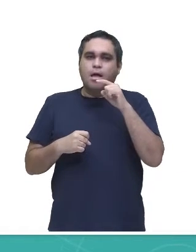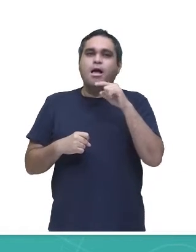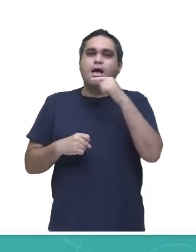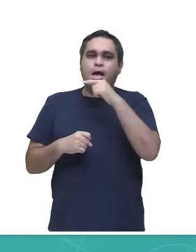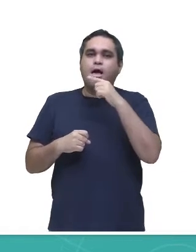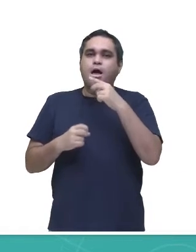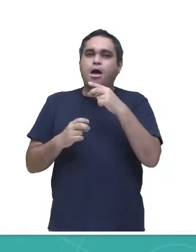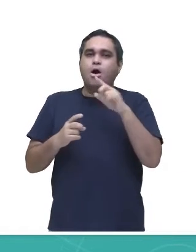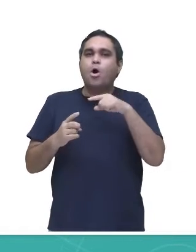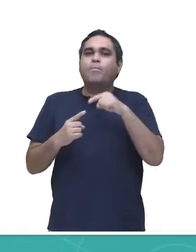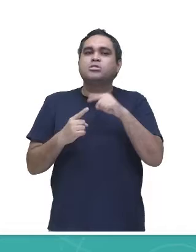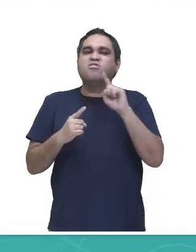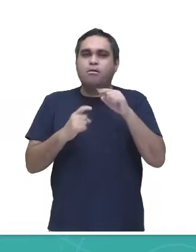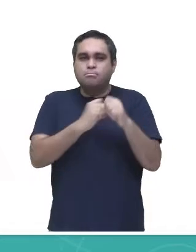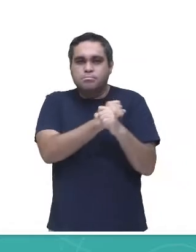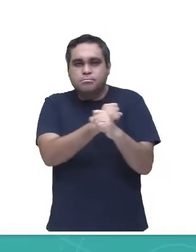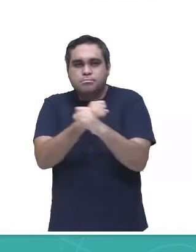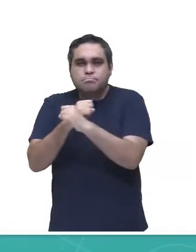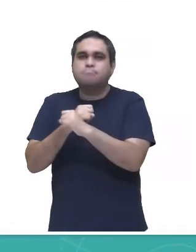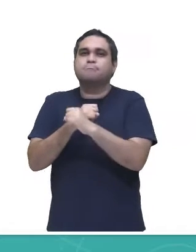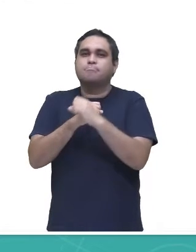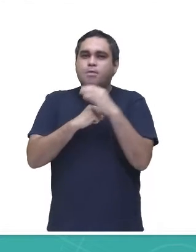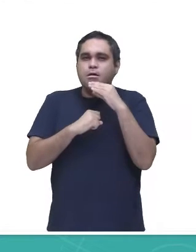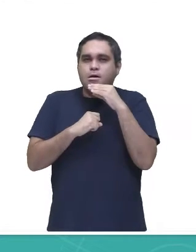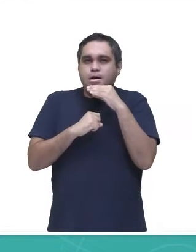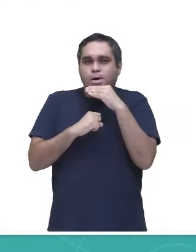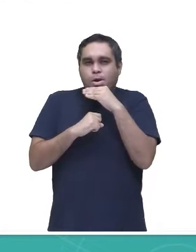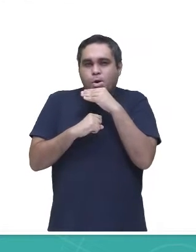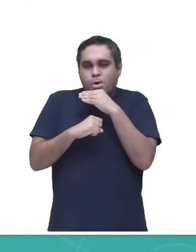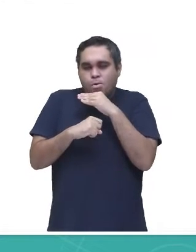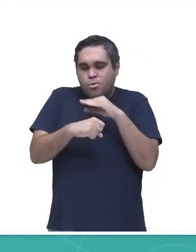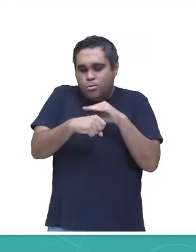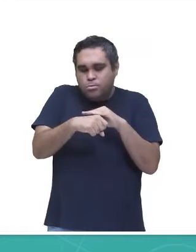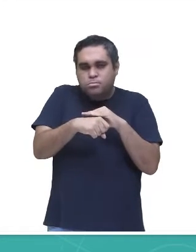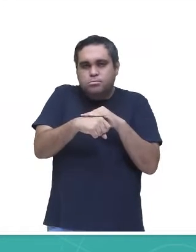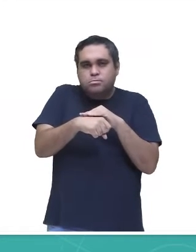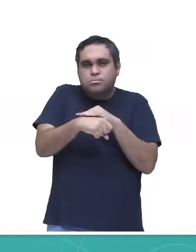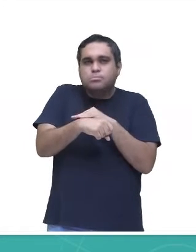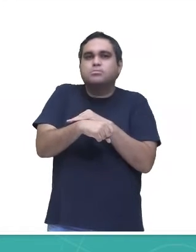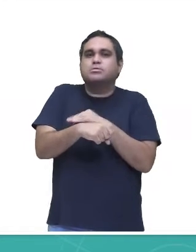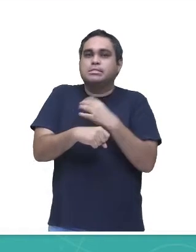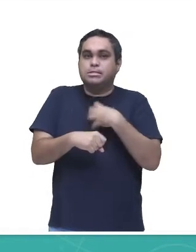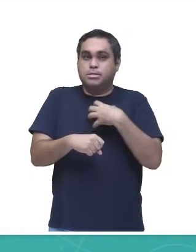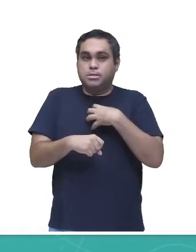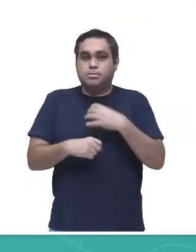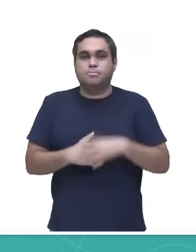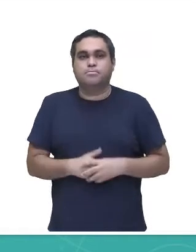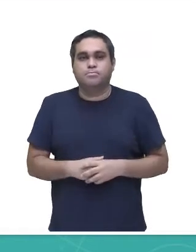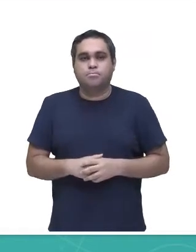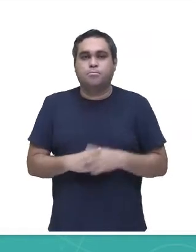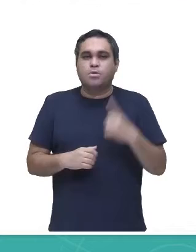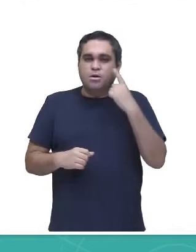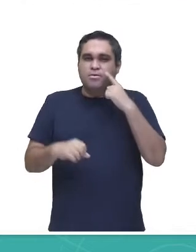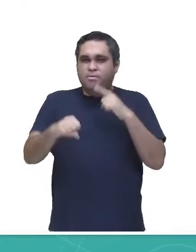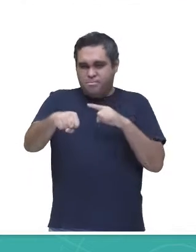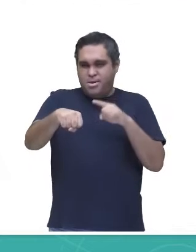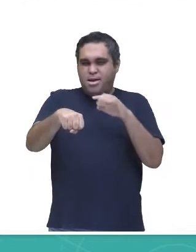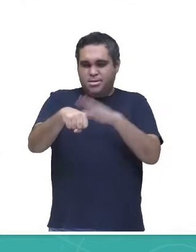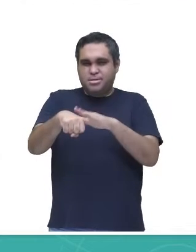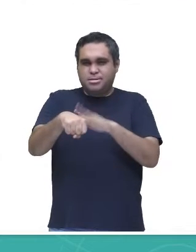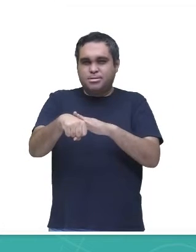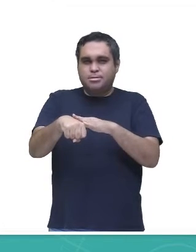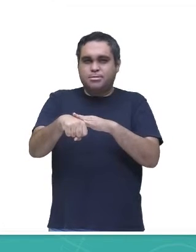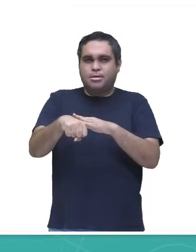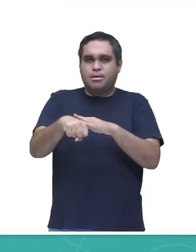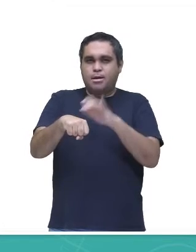temos mais um esqueminha aí. A gente está representando aqui o braço, né? A parte aqui do punho, da mão, e a gente tem um